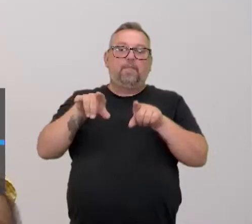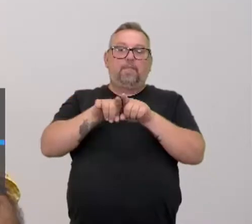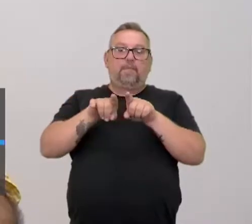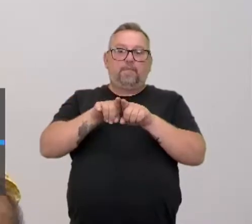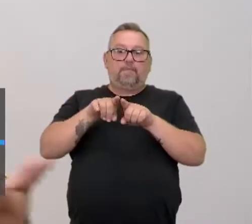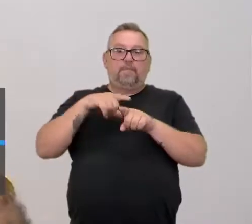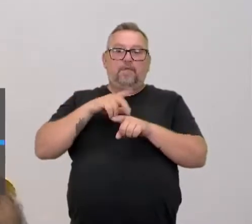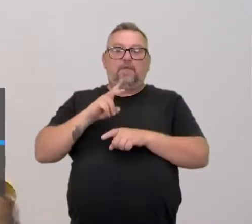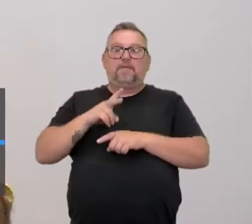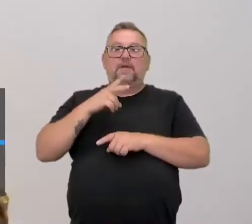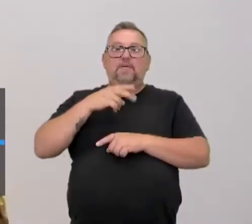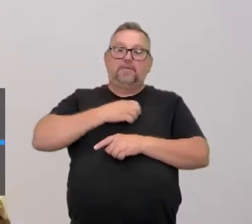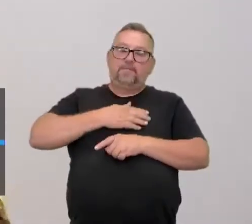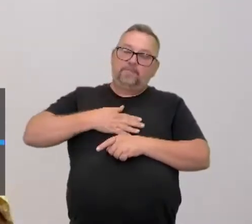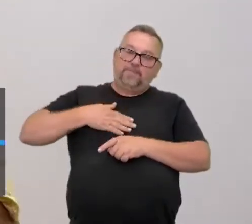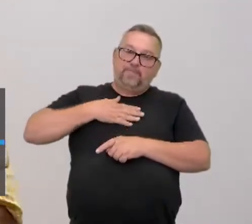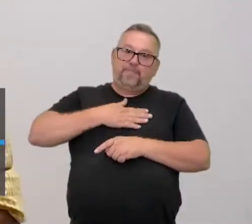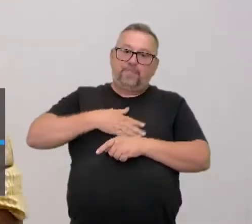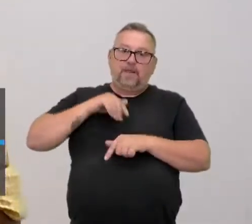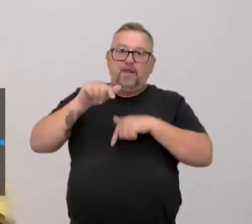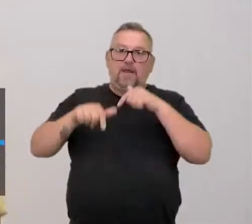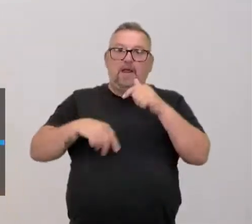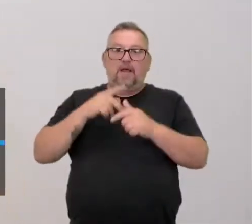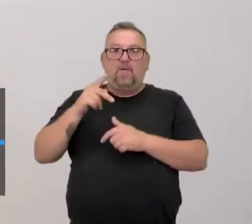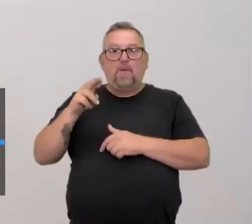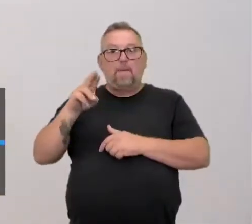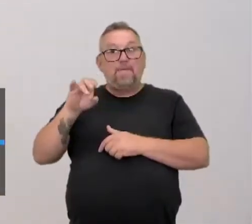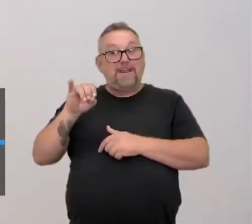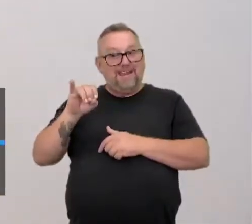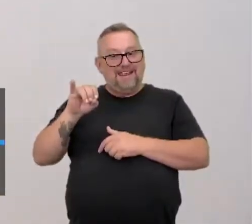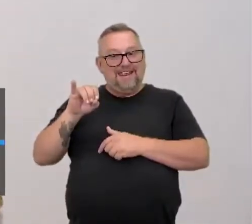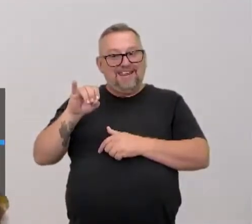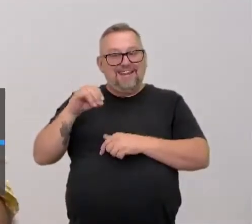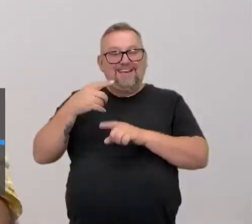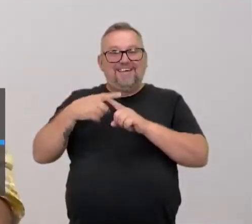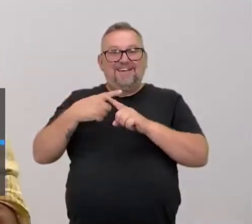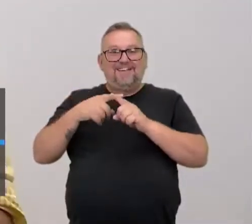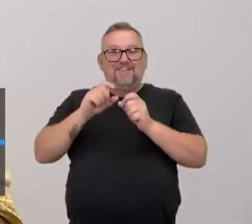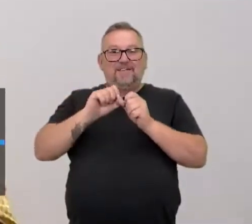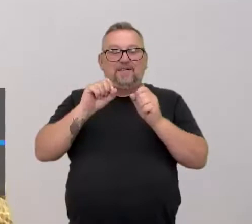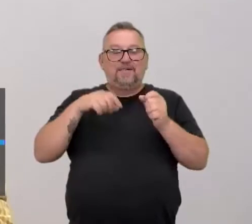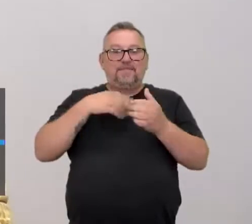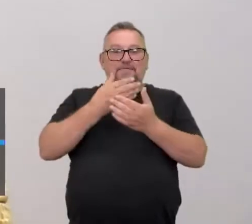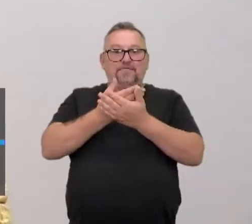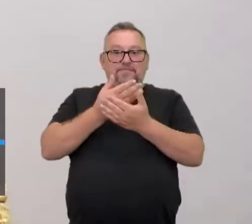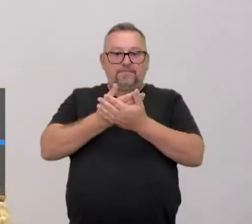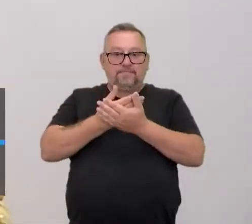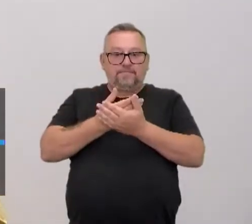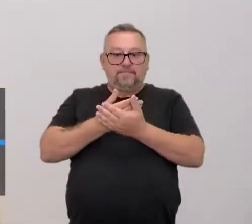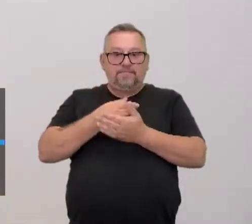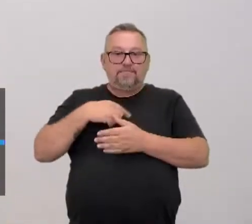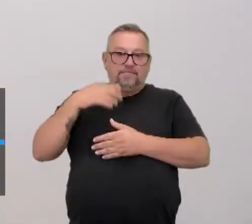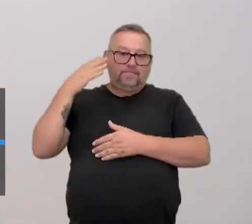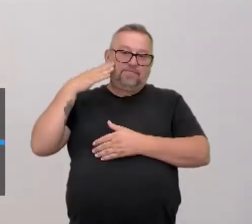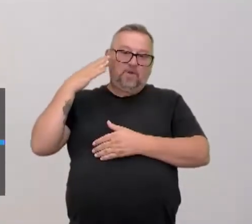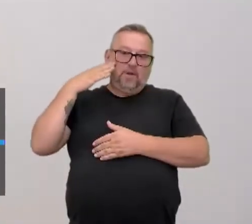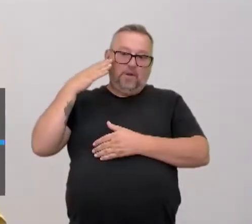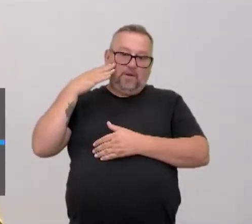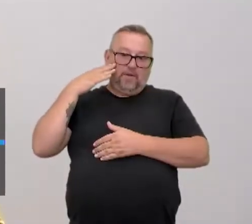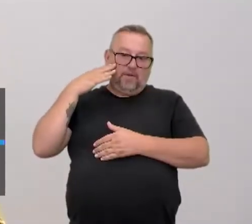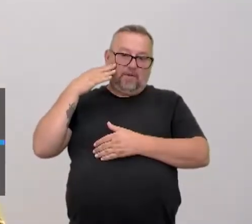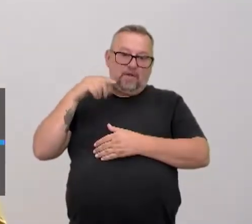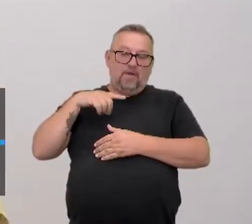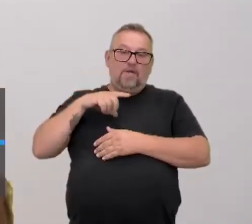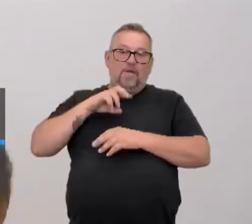É sempre um prazer trabalhar com a Pri, porque quando a gente faz essa dobradinha de áreas de saber que são